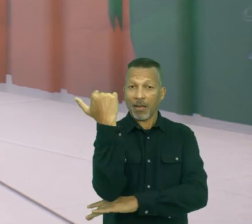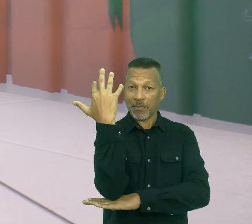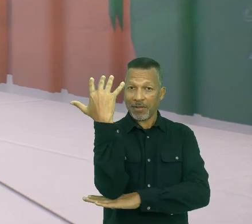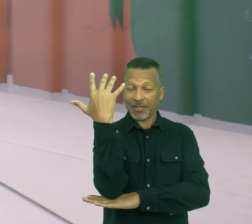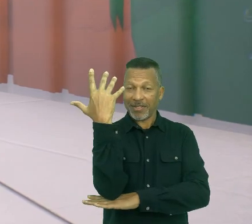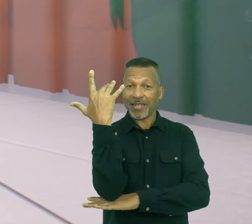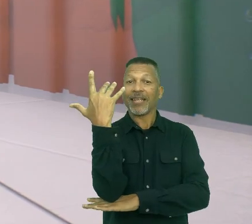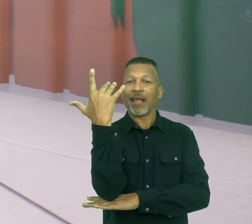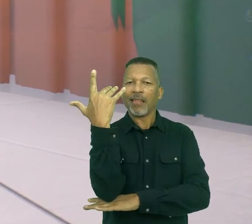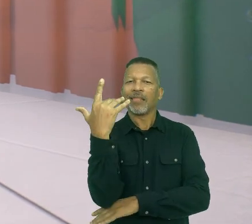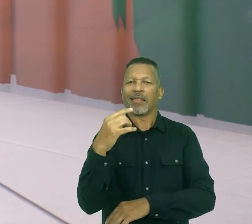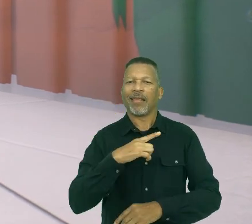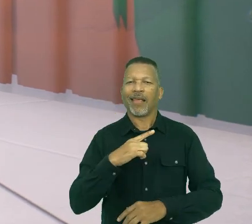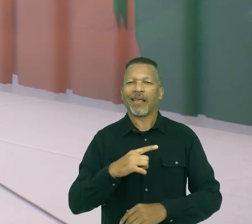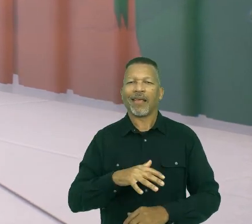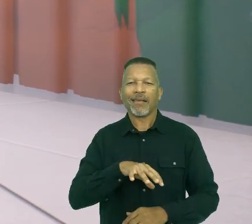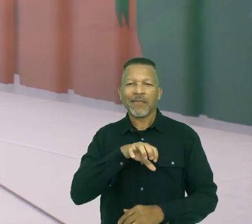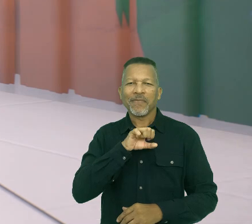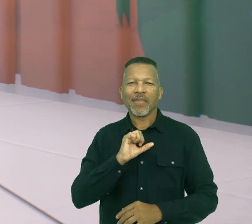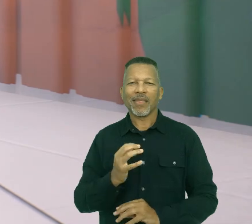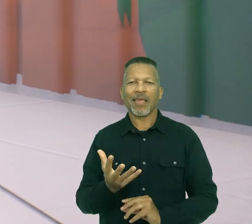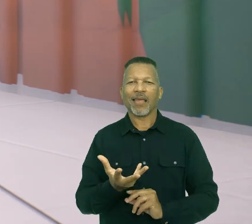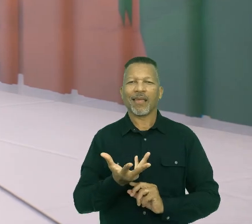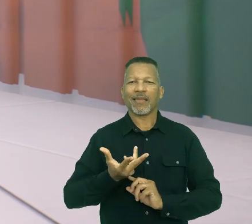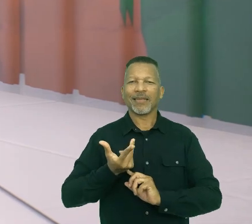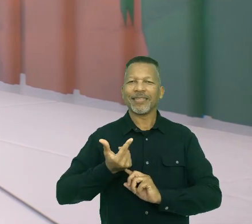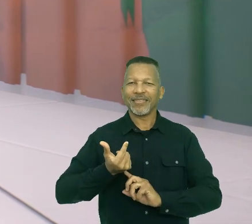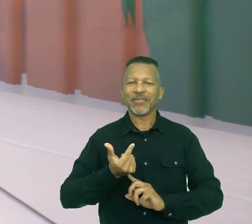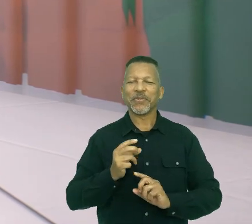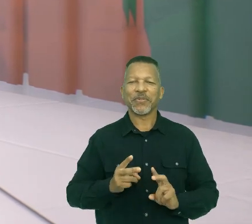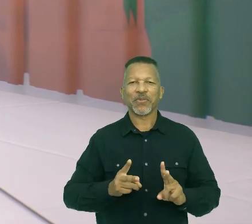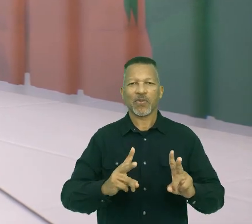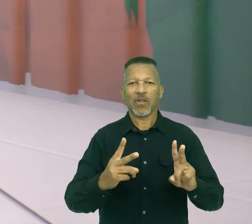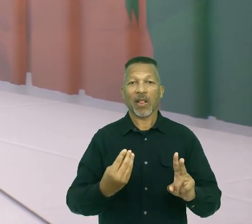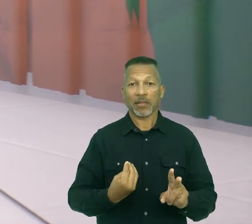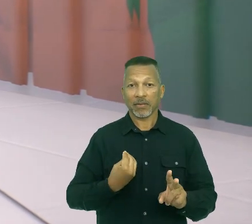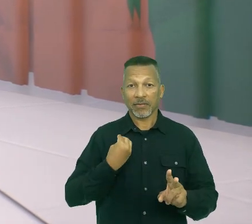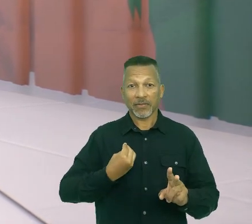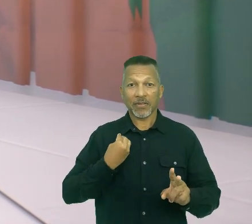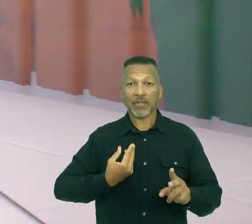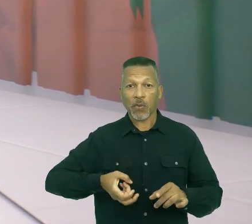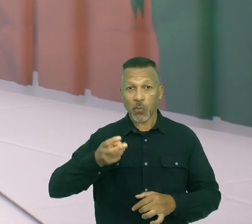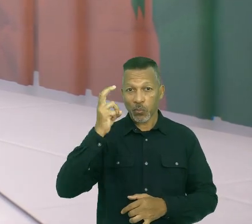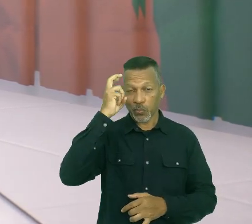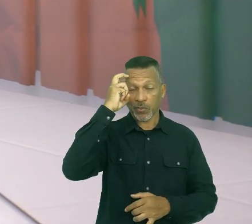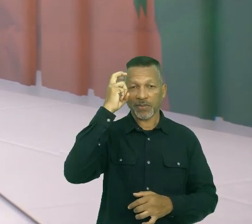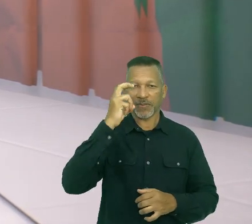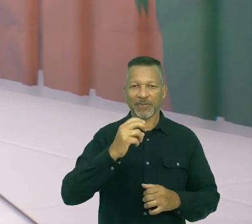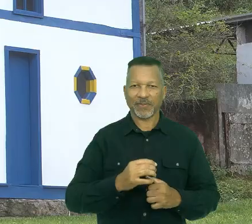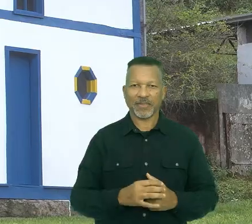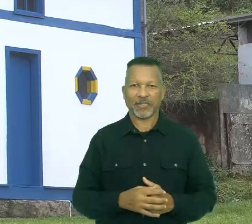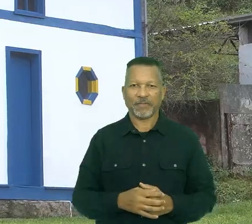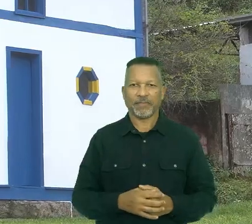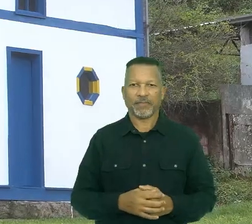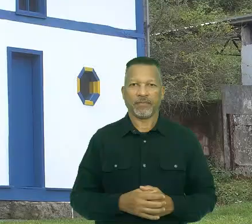Ipatinga respira arte e continua mantendo vivas suas tradições culturais.